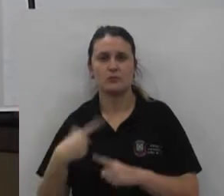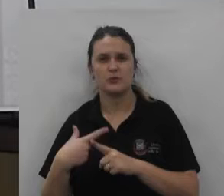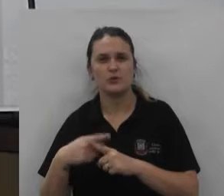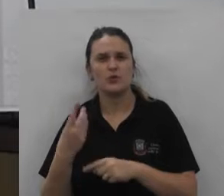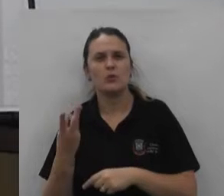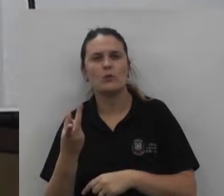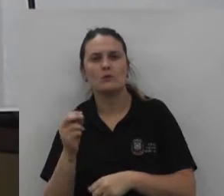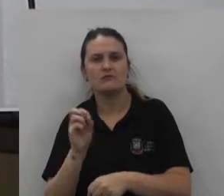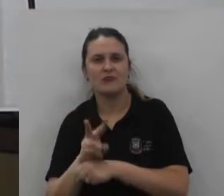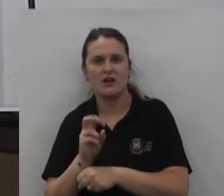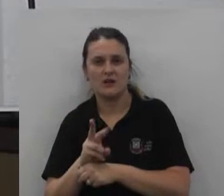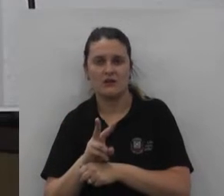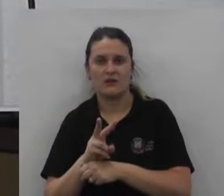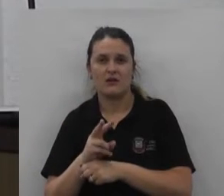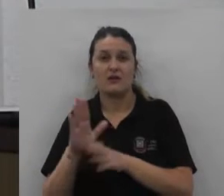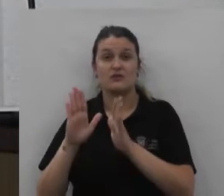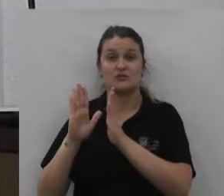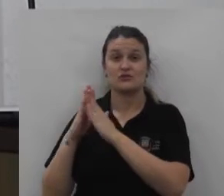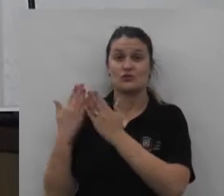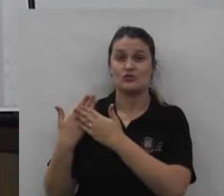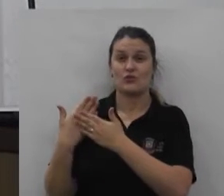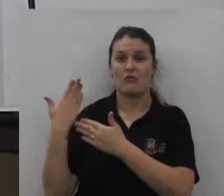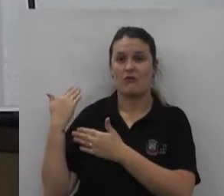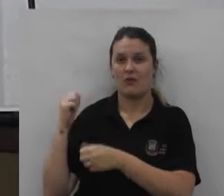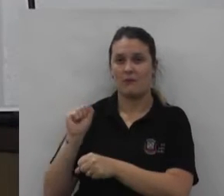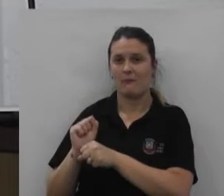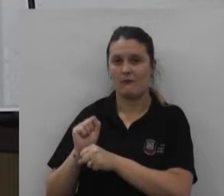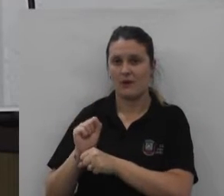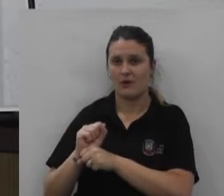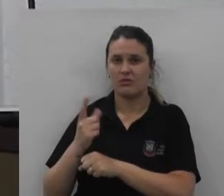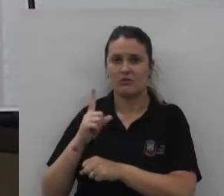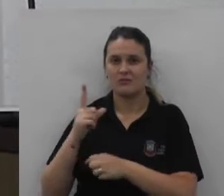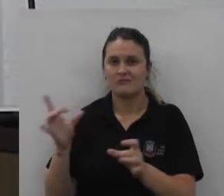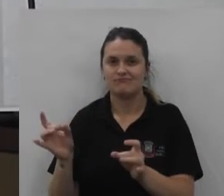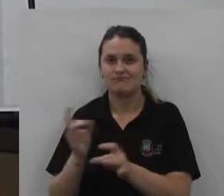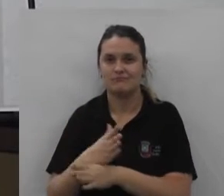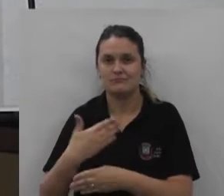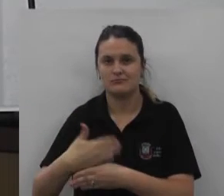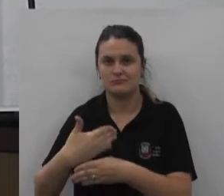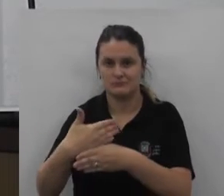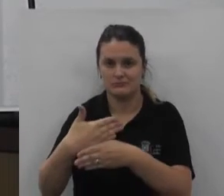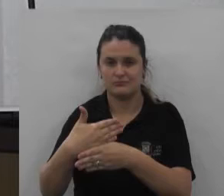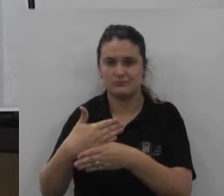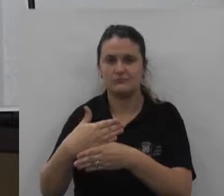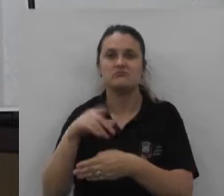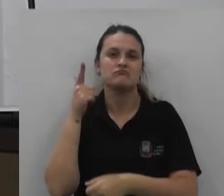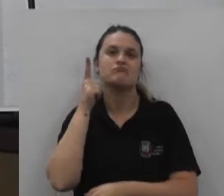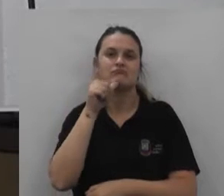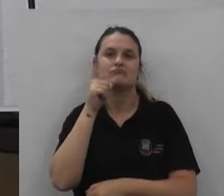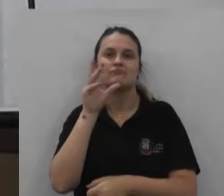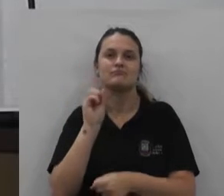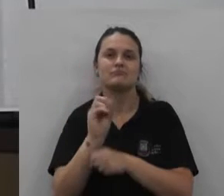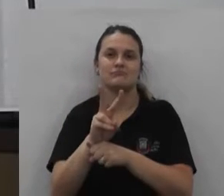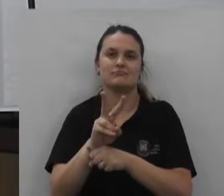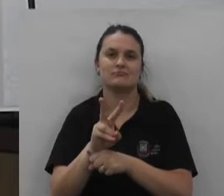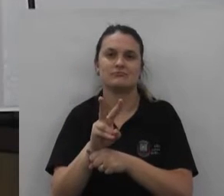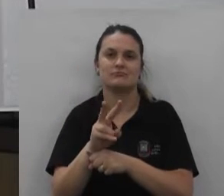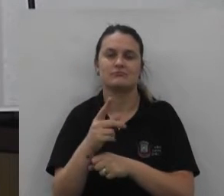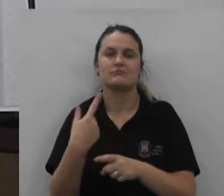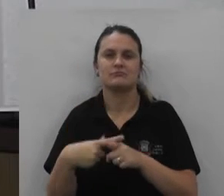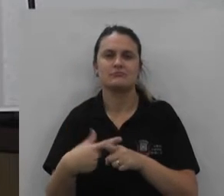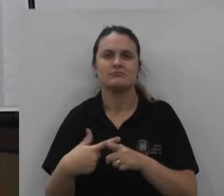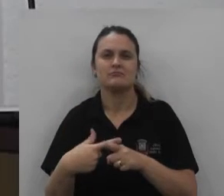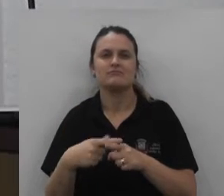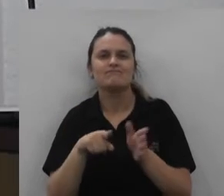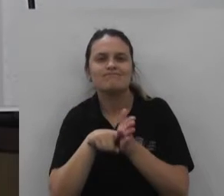necessidade, os 2 novos centros de educação infantil, o do Bom Jesus e o do Lagoa Dourada, supririam a necessidade,